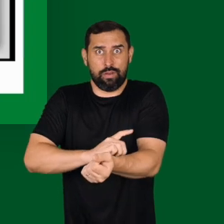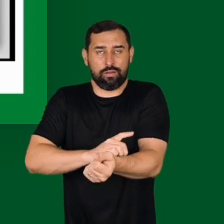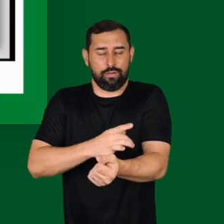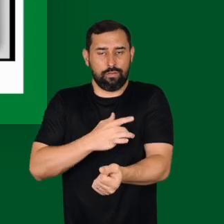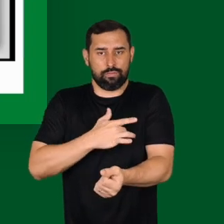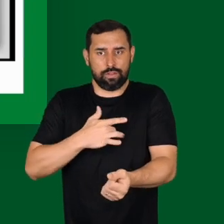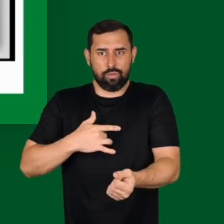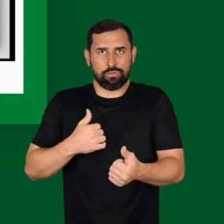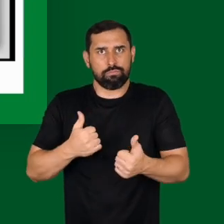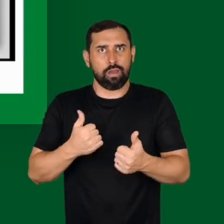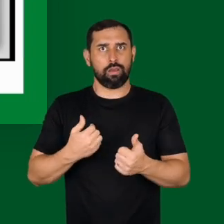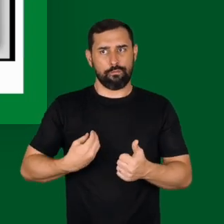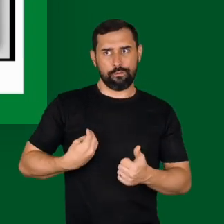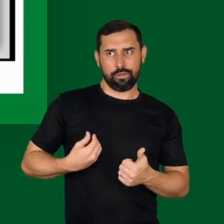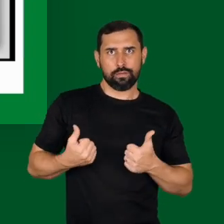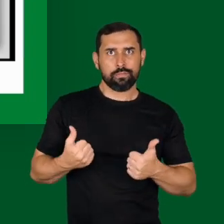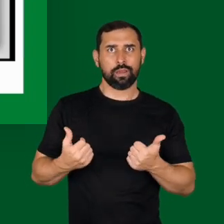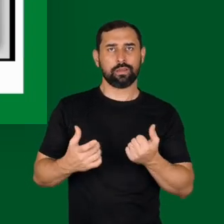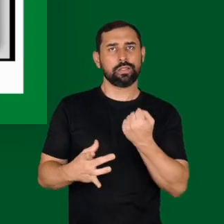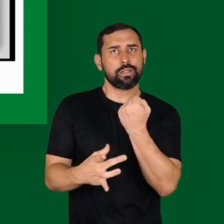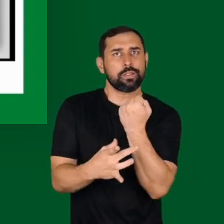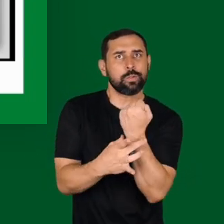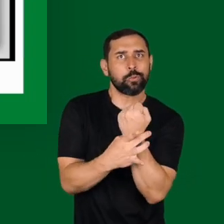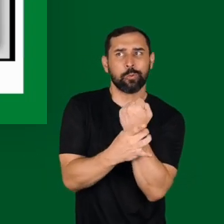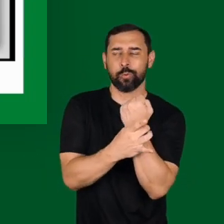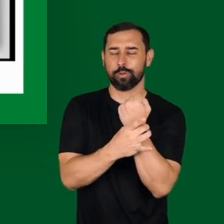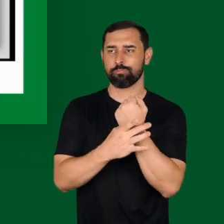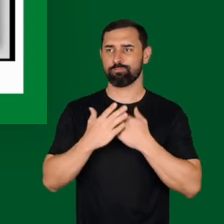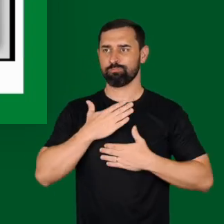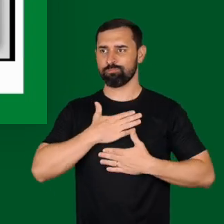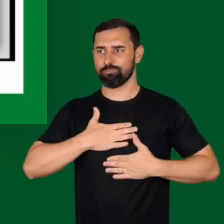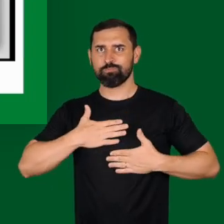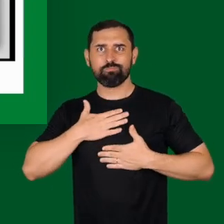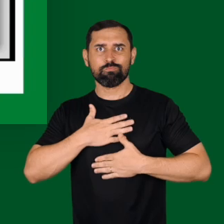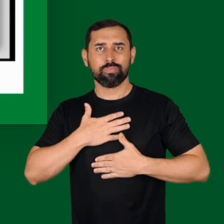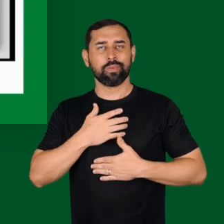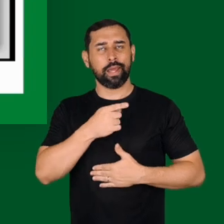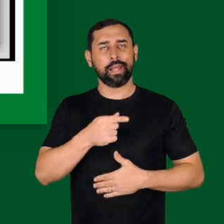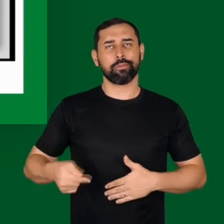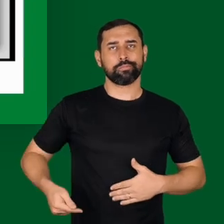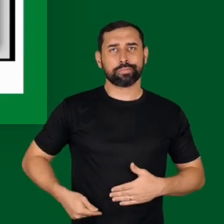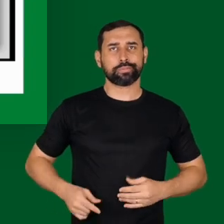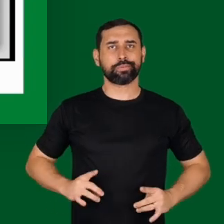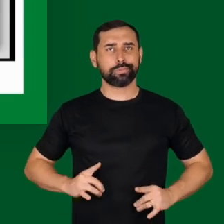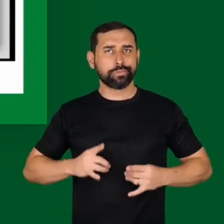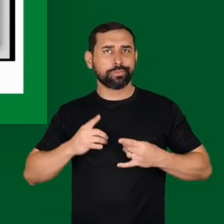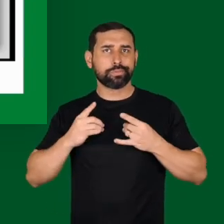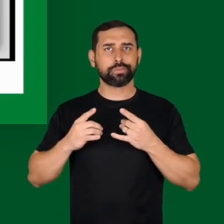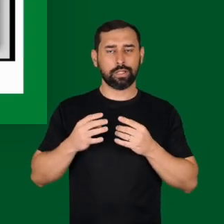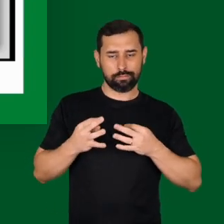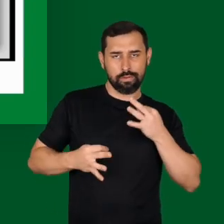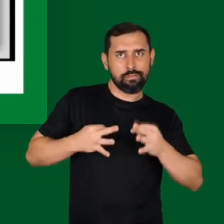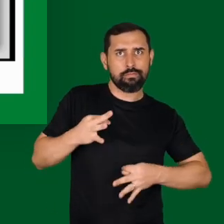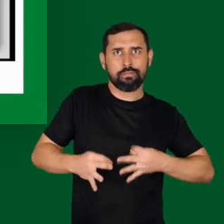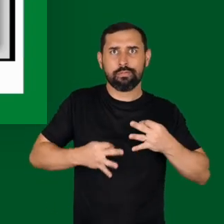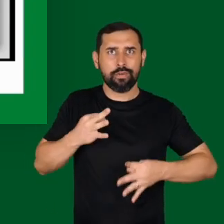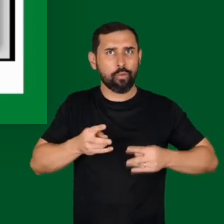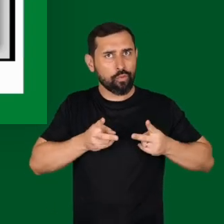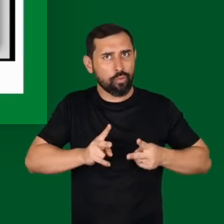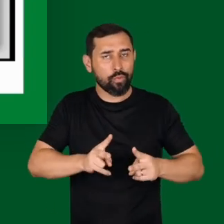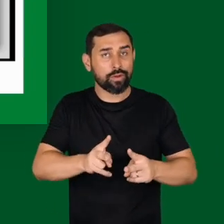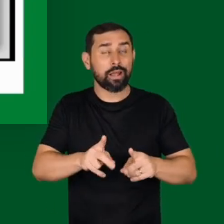aumentar a integração, né, desse aluno, aumentar a segurança. Então, ele precisa se sentir seguro na escola para realizar o